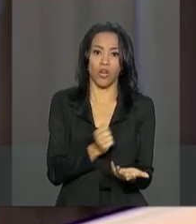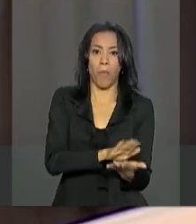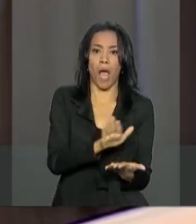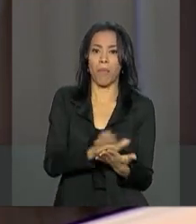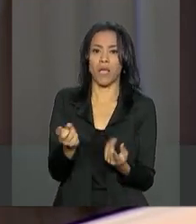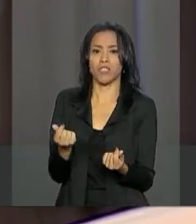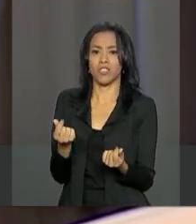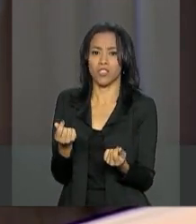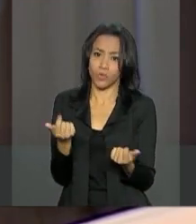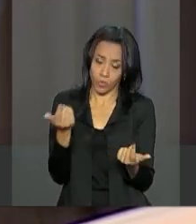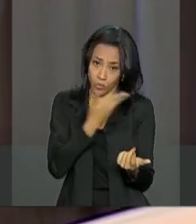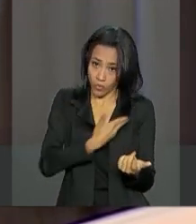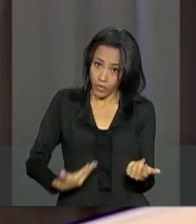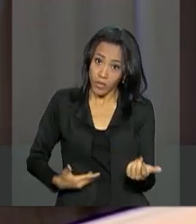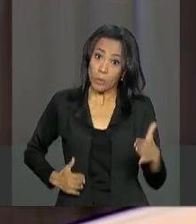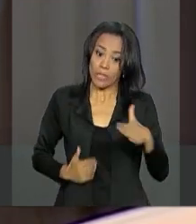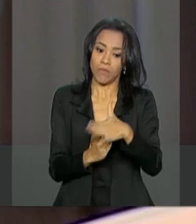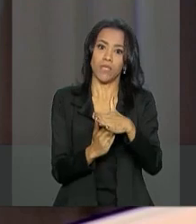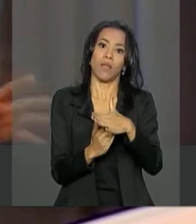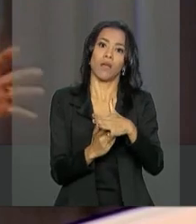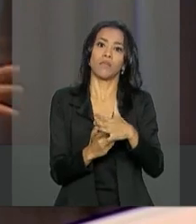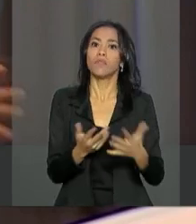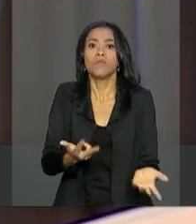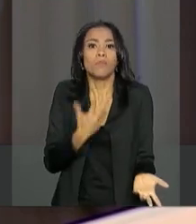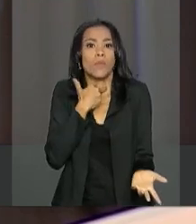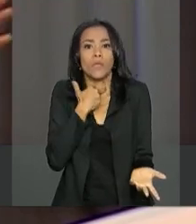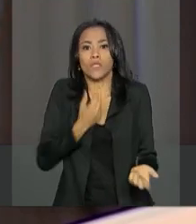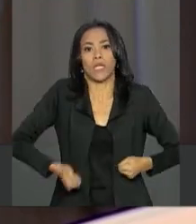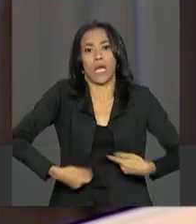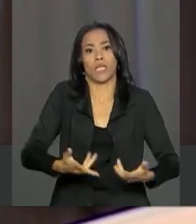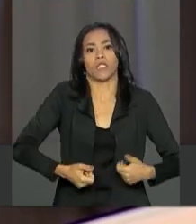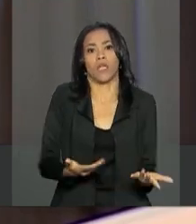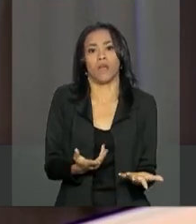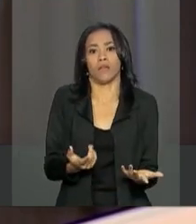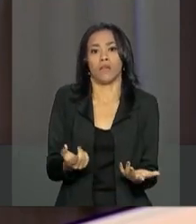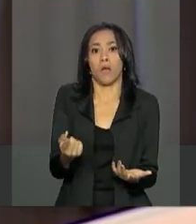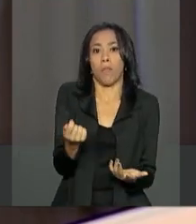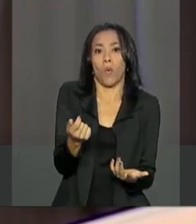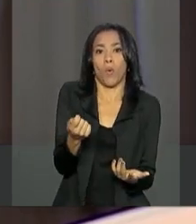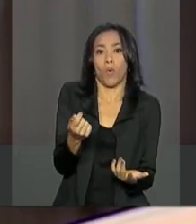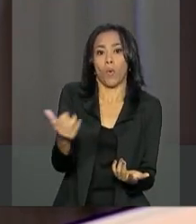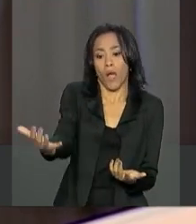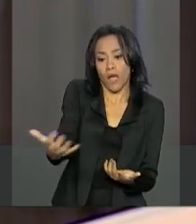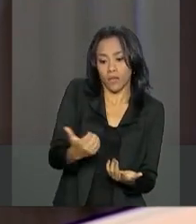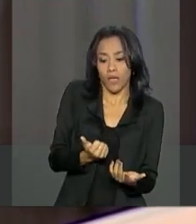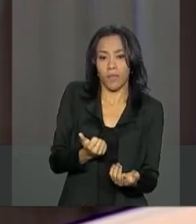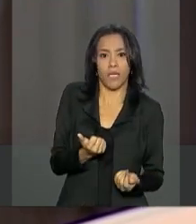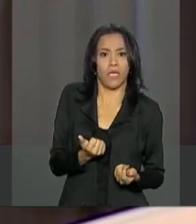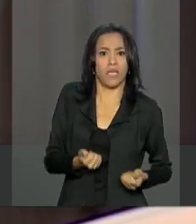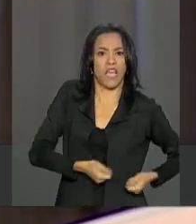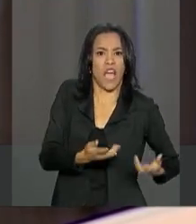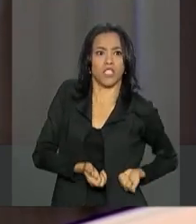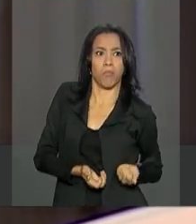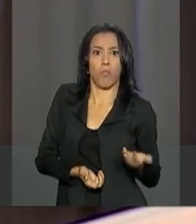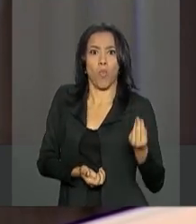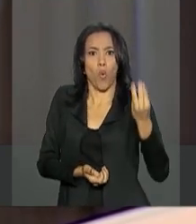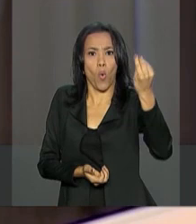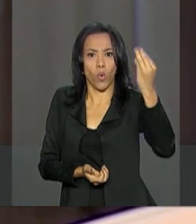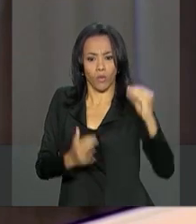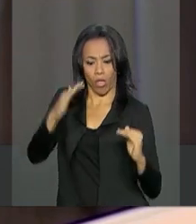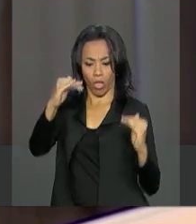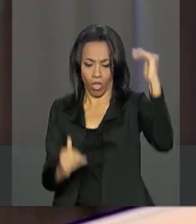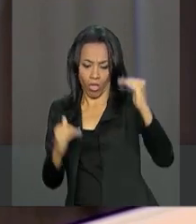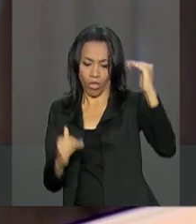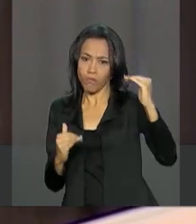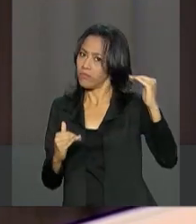concepção trivial, frugal. Ninguém pode gastar mais do que aquilo que arrecada. Isto é na sua casa e é na sua casa chamada